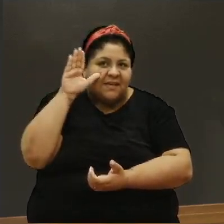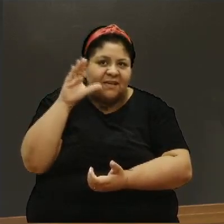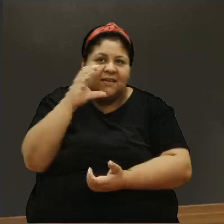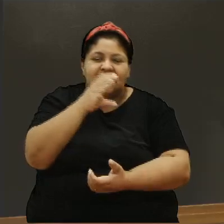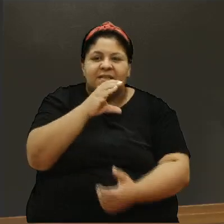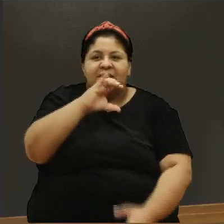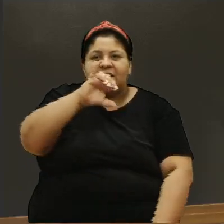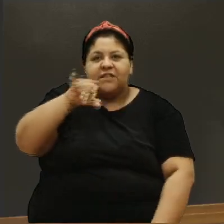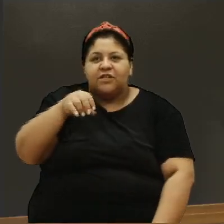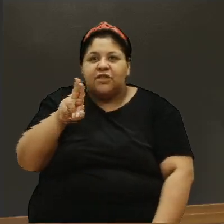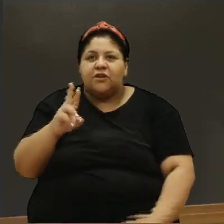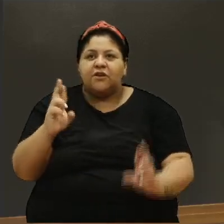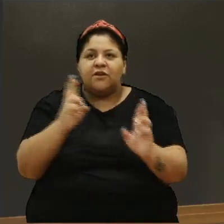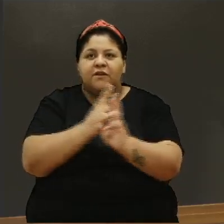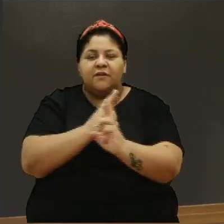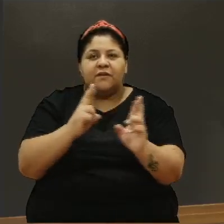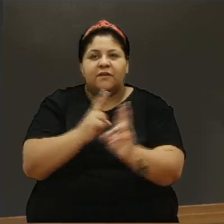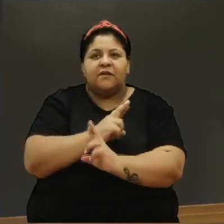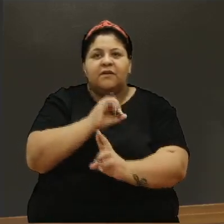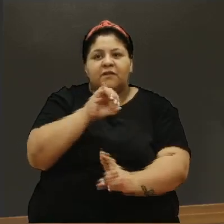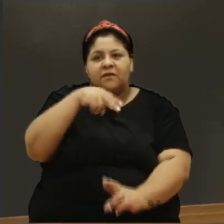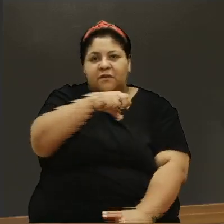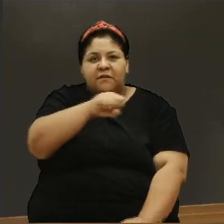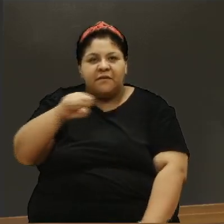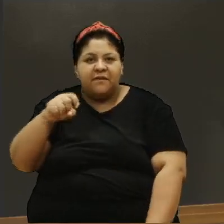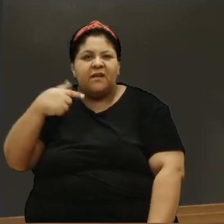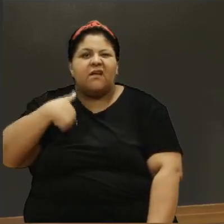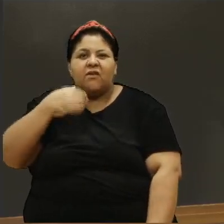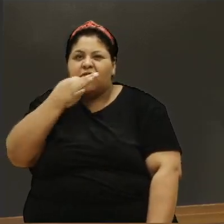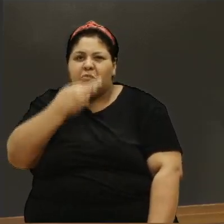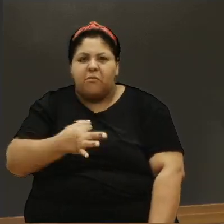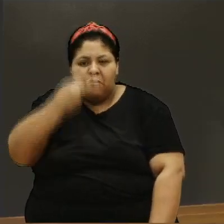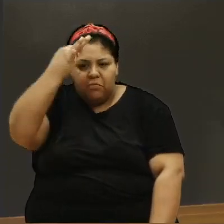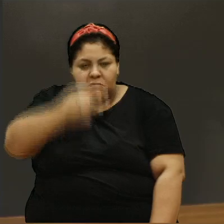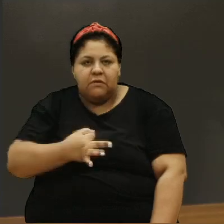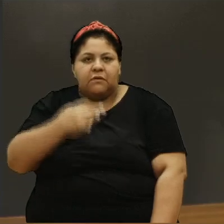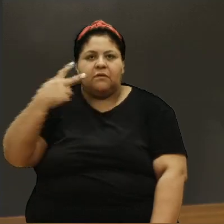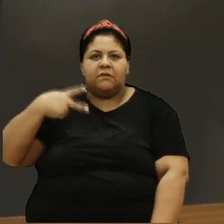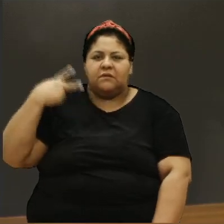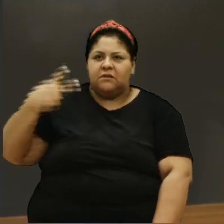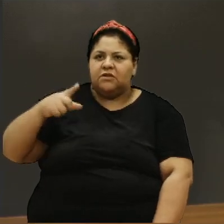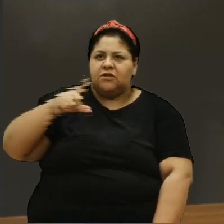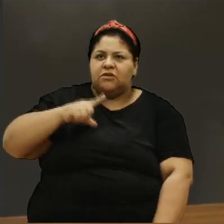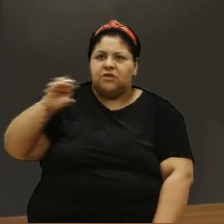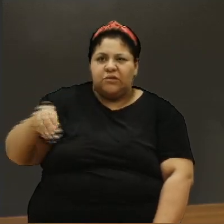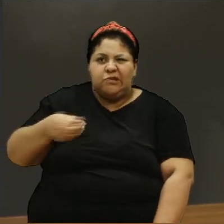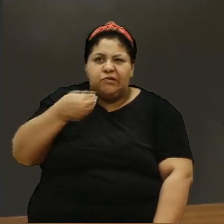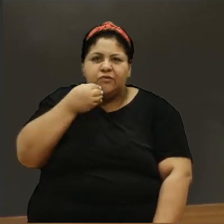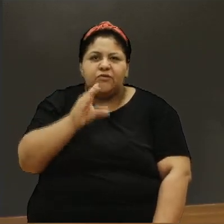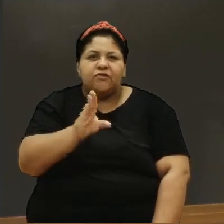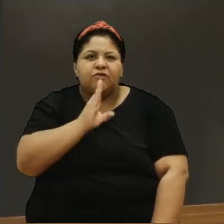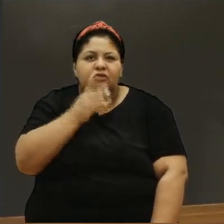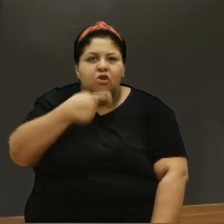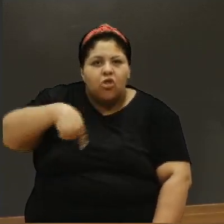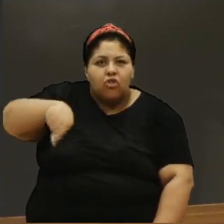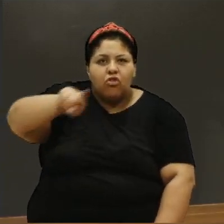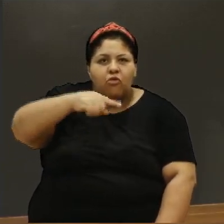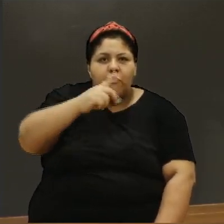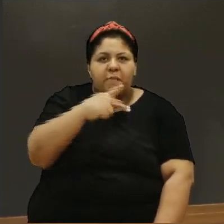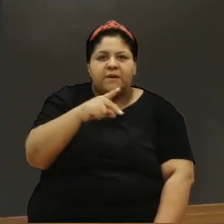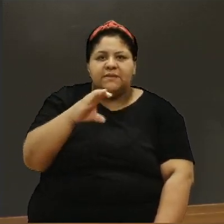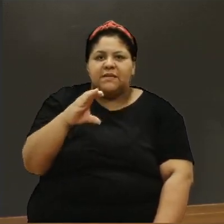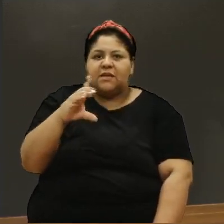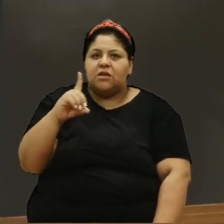CGU relacionada com o INSS. Eu tenho uma posição firme, os vereadores tiveram a oportunidade de me conhecer, nós, do